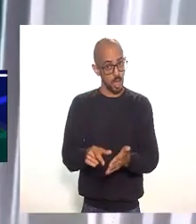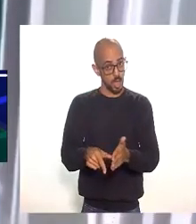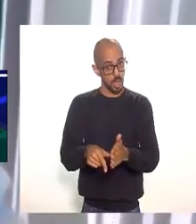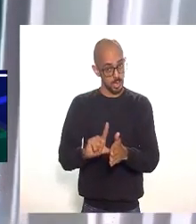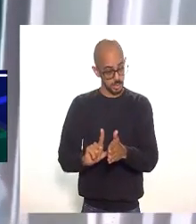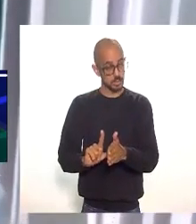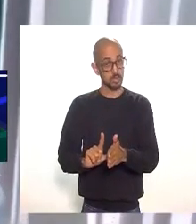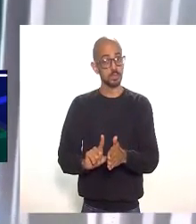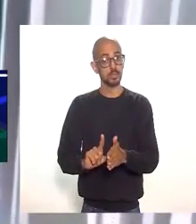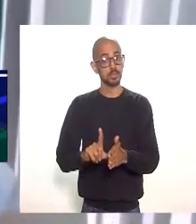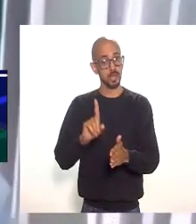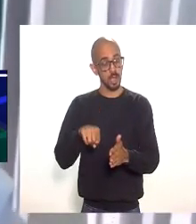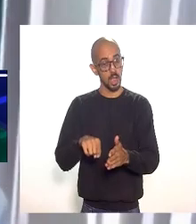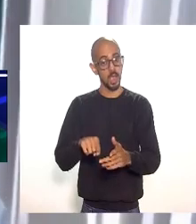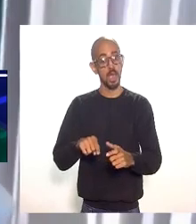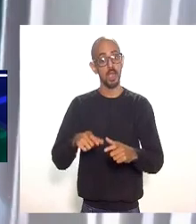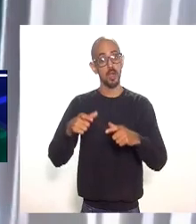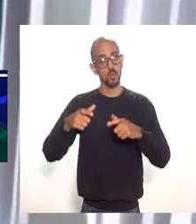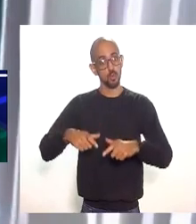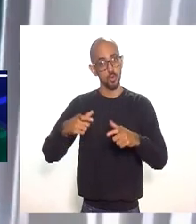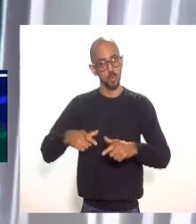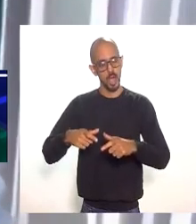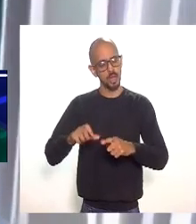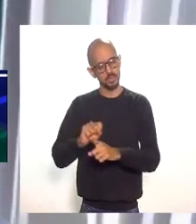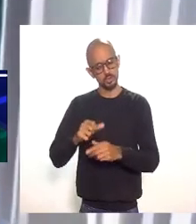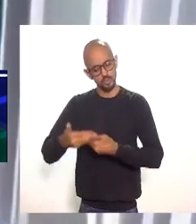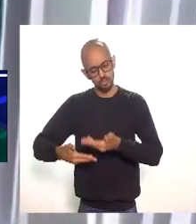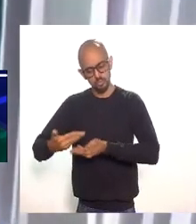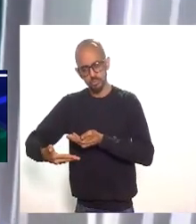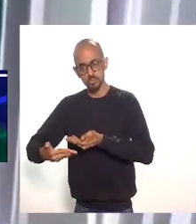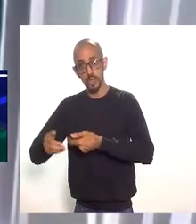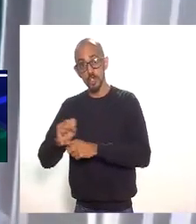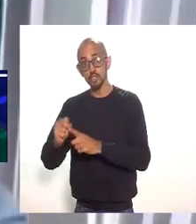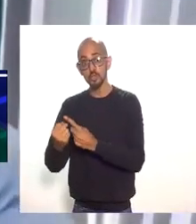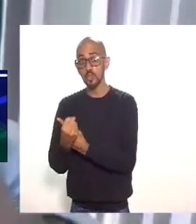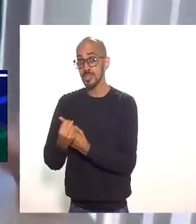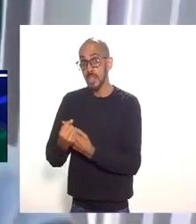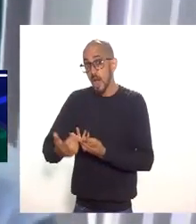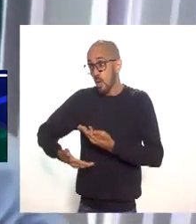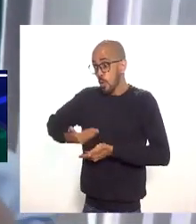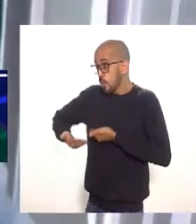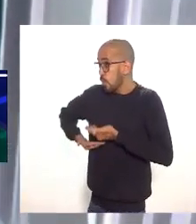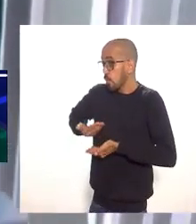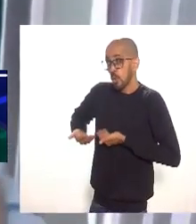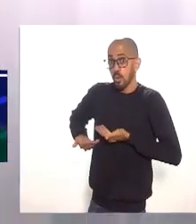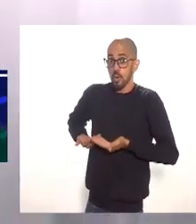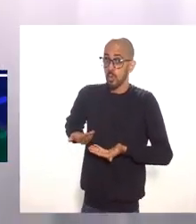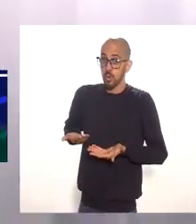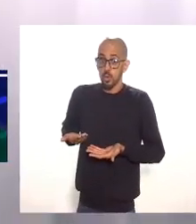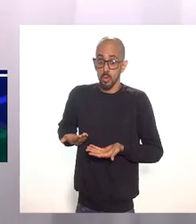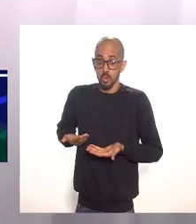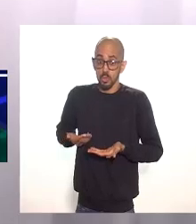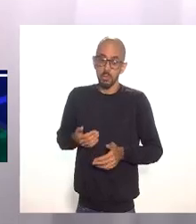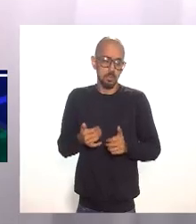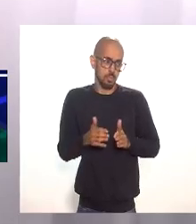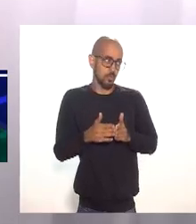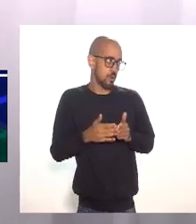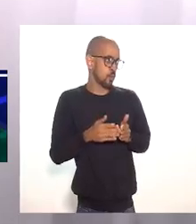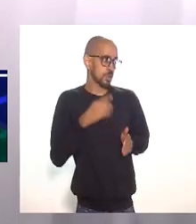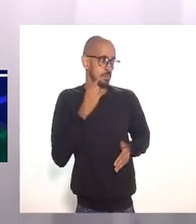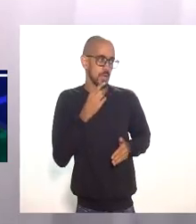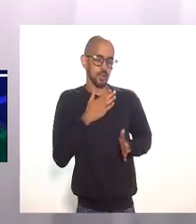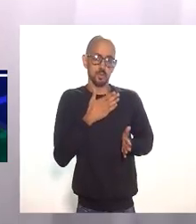nada, espaços de socialização, deputada Mônica Francisco. O funcionamento das escolas... Para concluir, deputado. Para concluir,